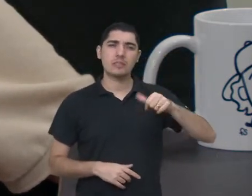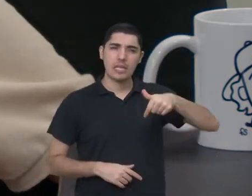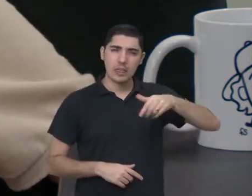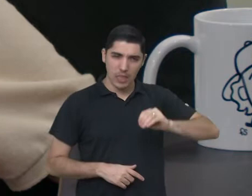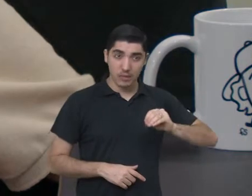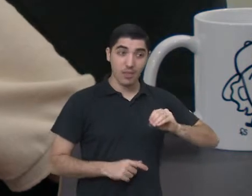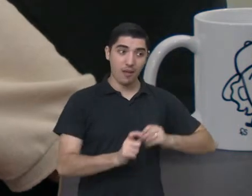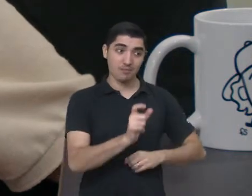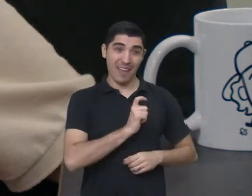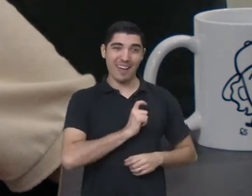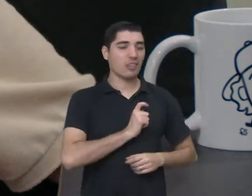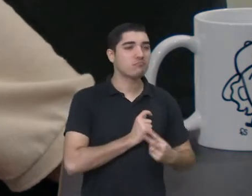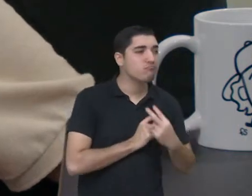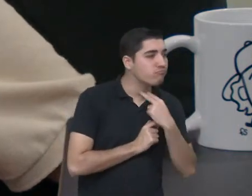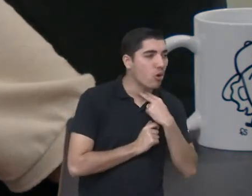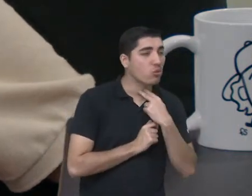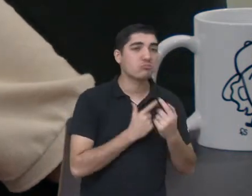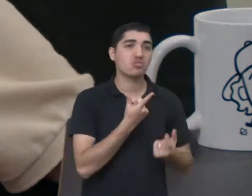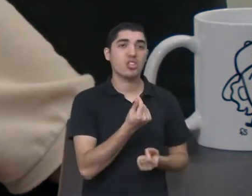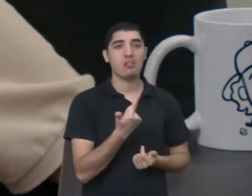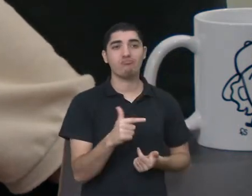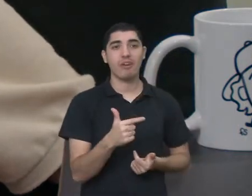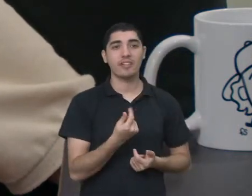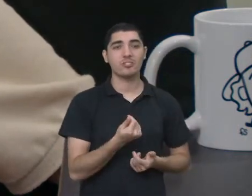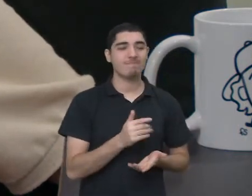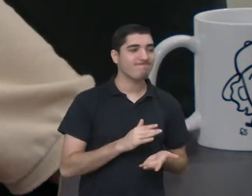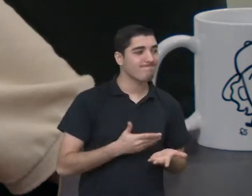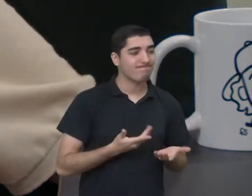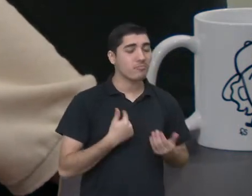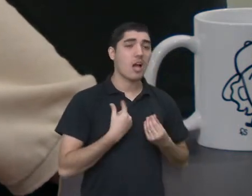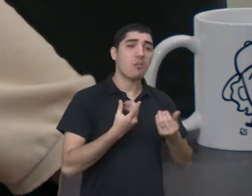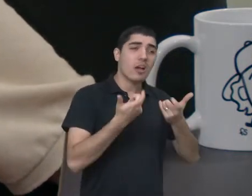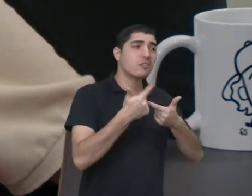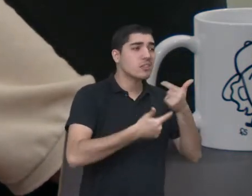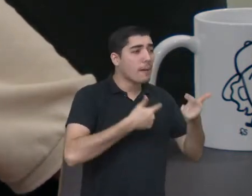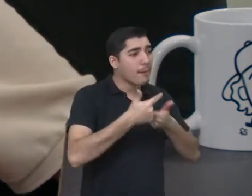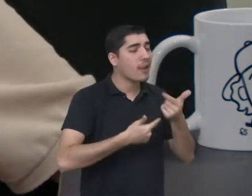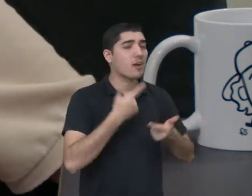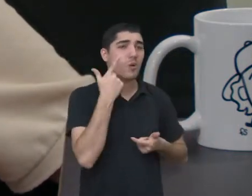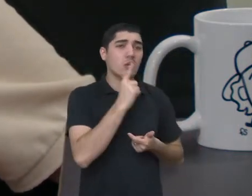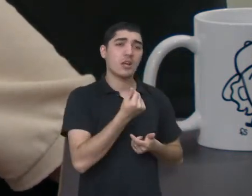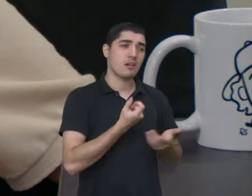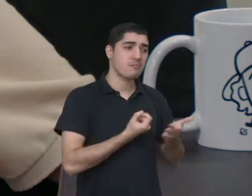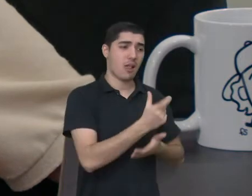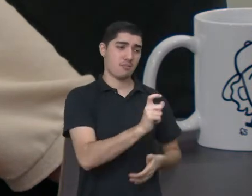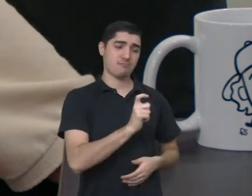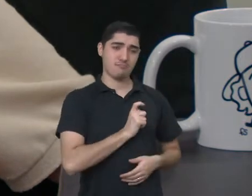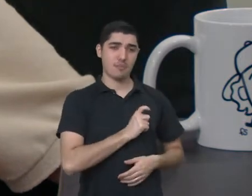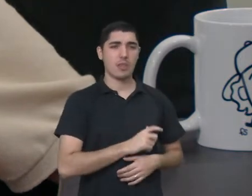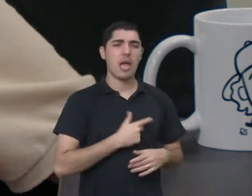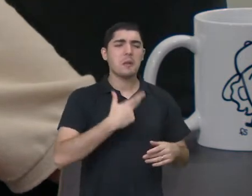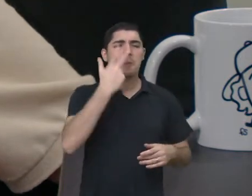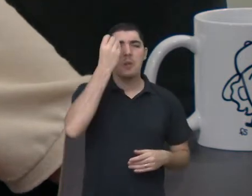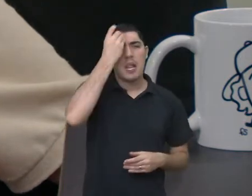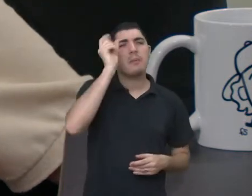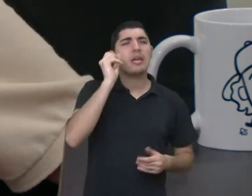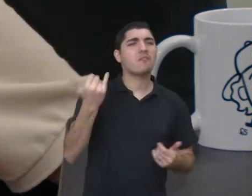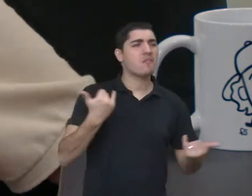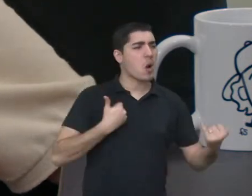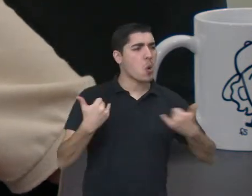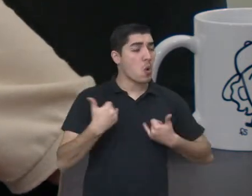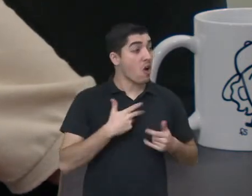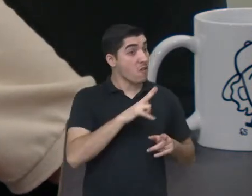né? Podia entrar. Hoje em dia é tudo para fora, quando entra o repórter, que agora já estão falando até em limitar em 3, 4